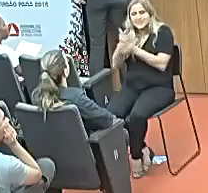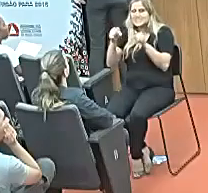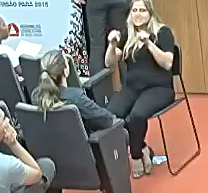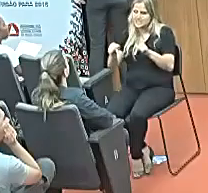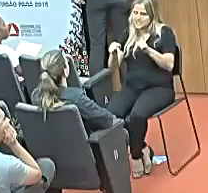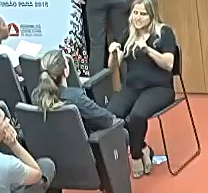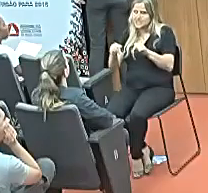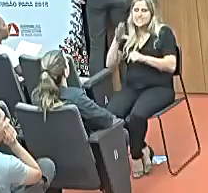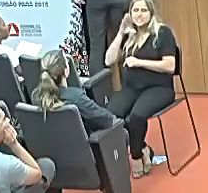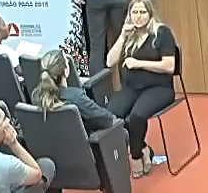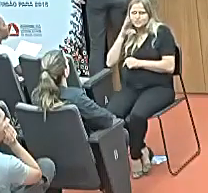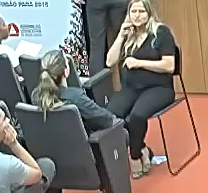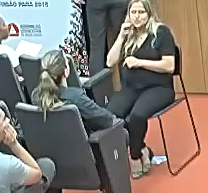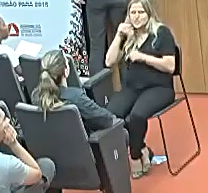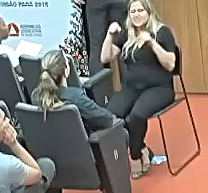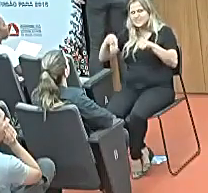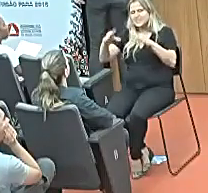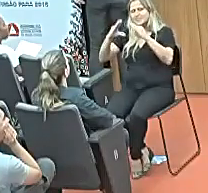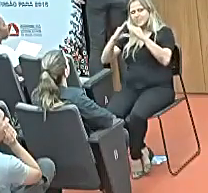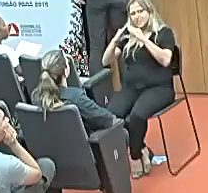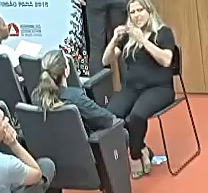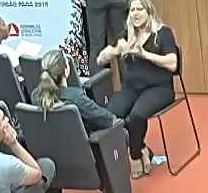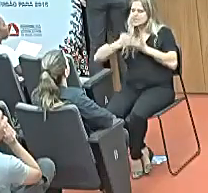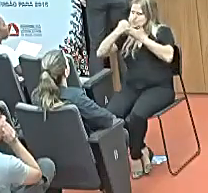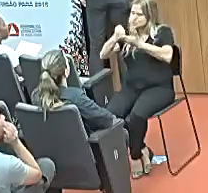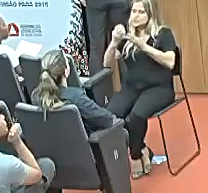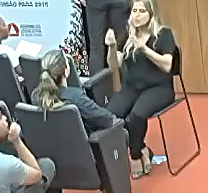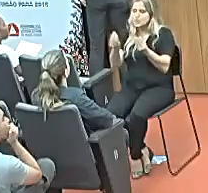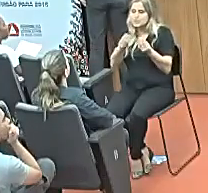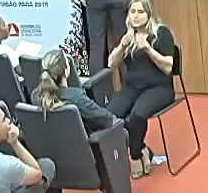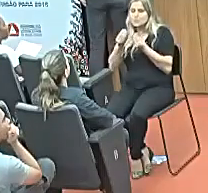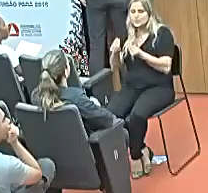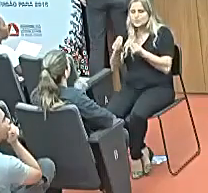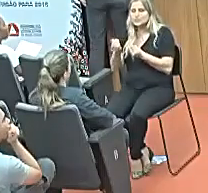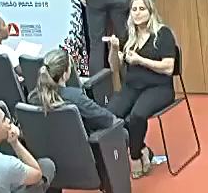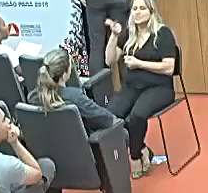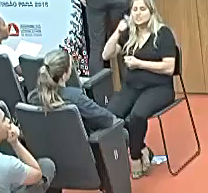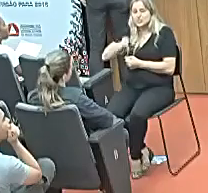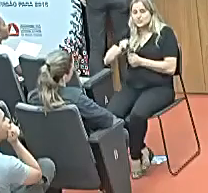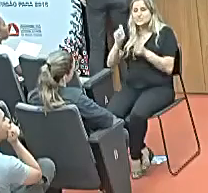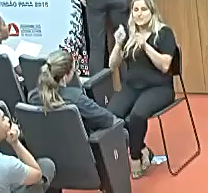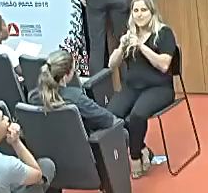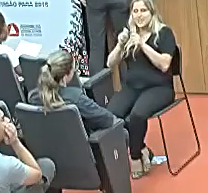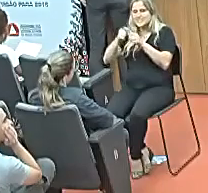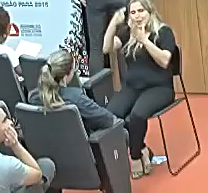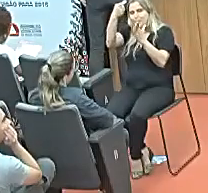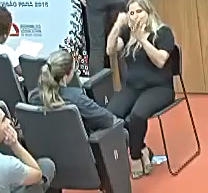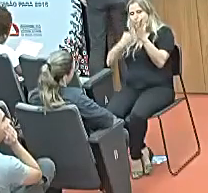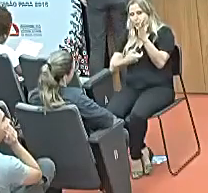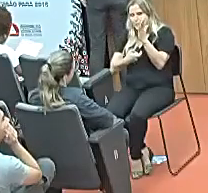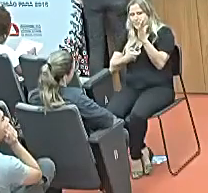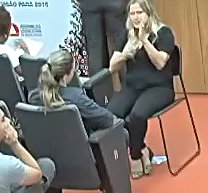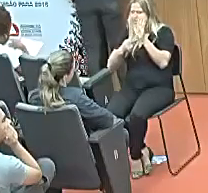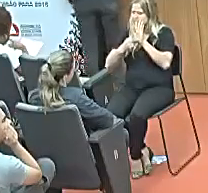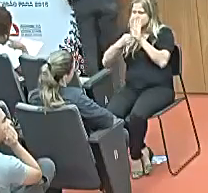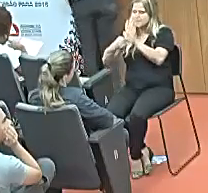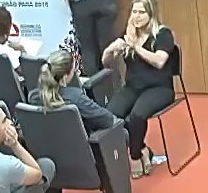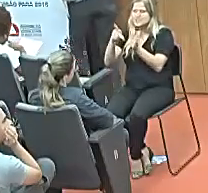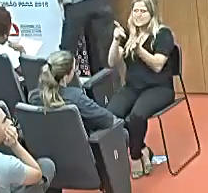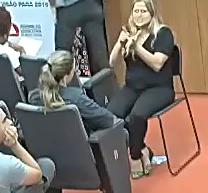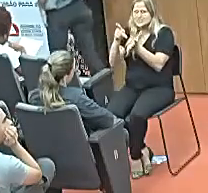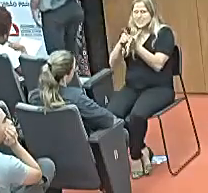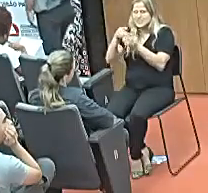documento que trouxe uma certa fidelidade do conhecimento sobre minas gerais nas suas grandes